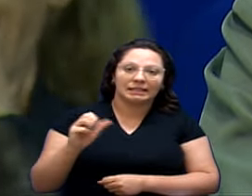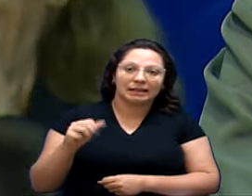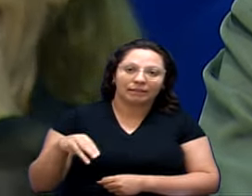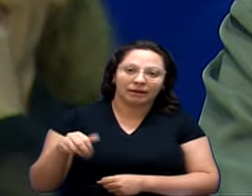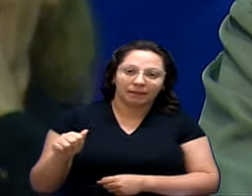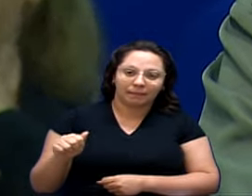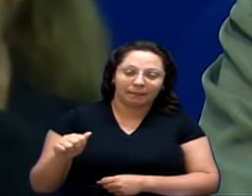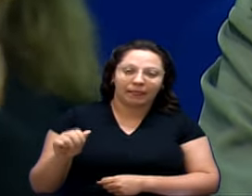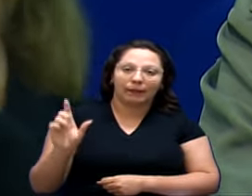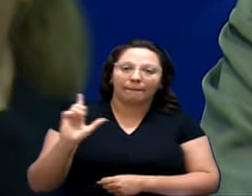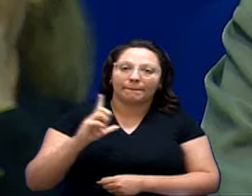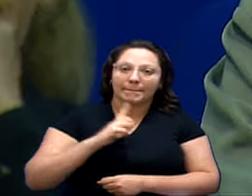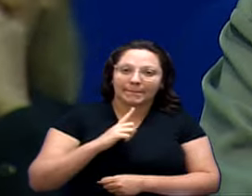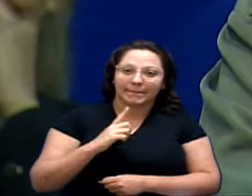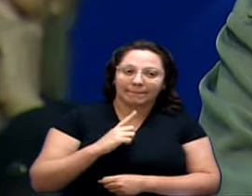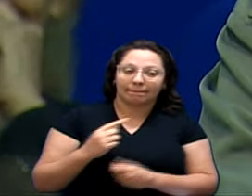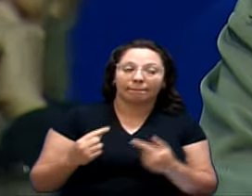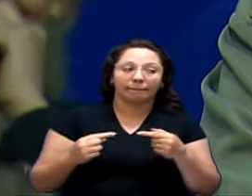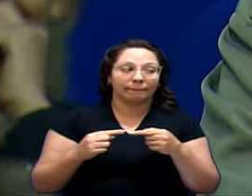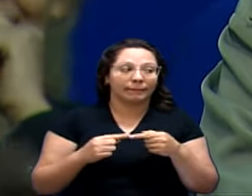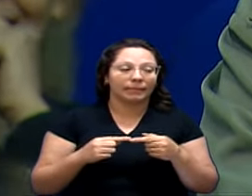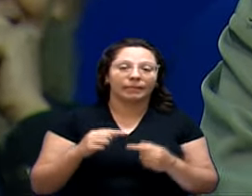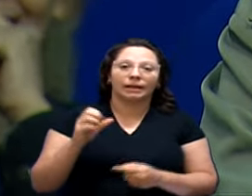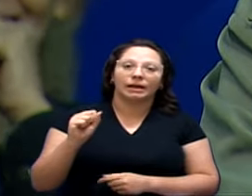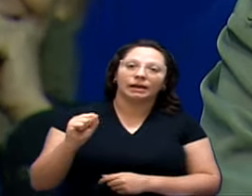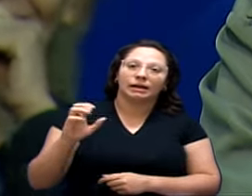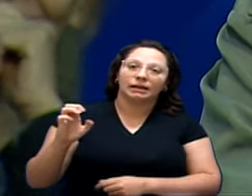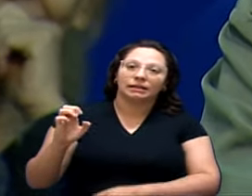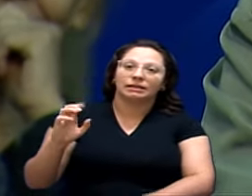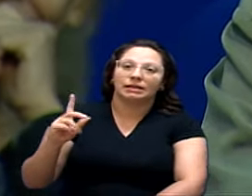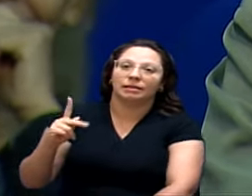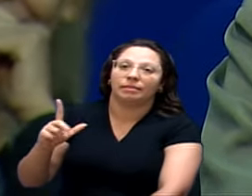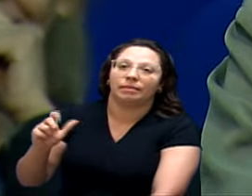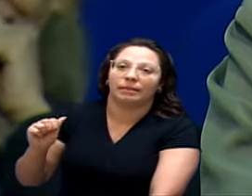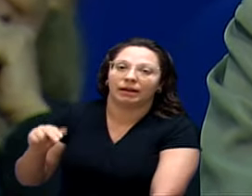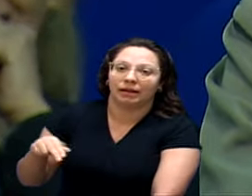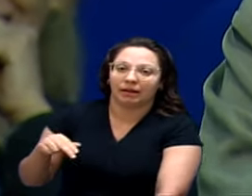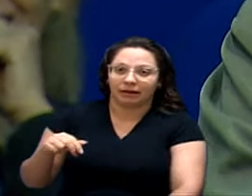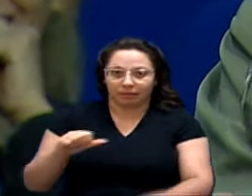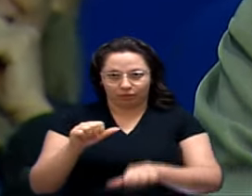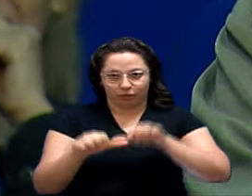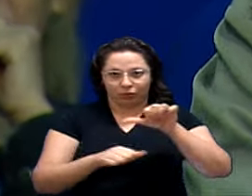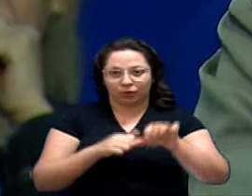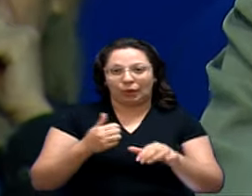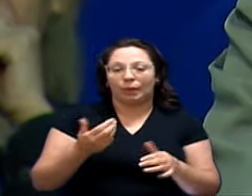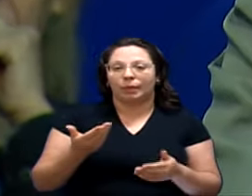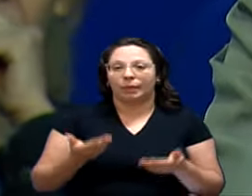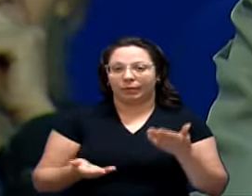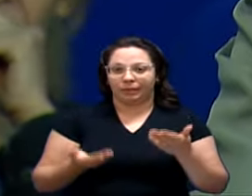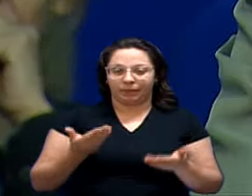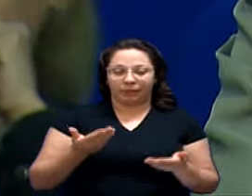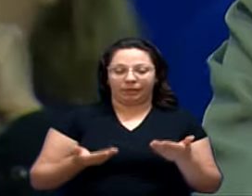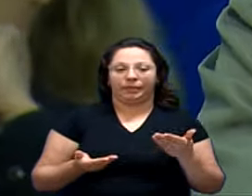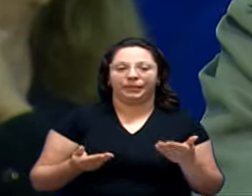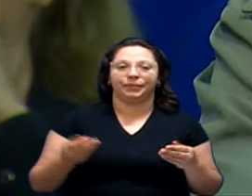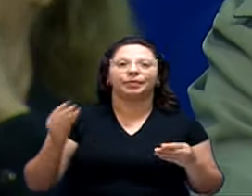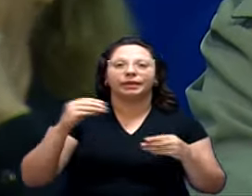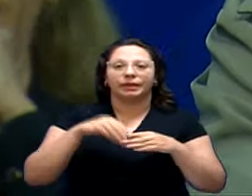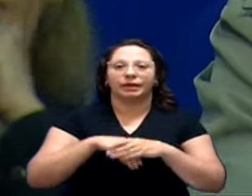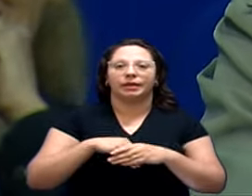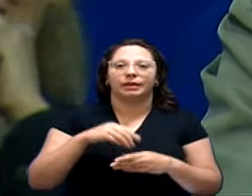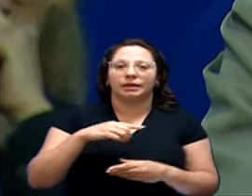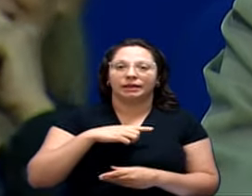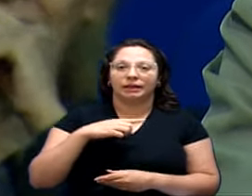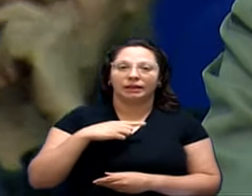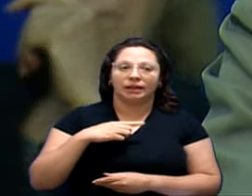e baseado em que a semplan alterou pra moderada E aí dentro dela está delimitação de